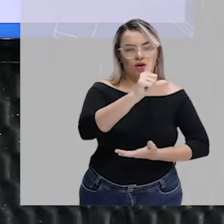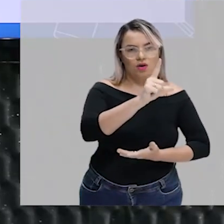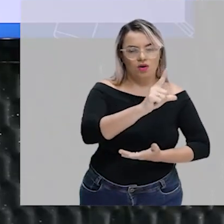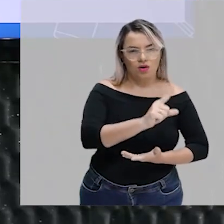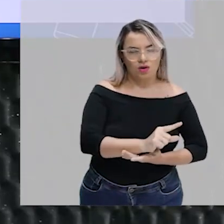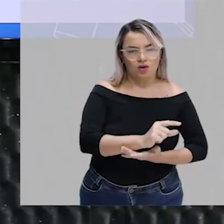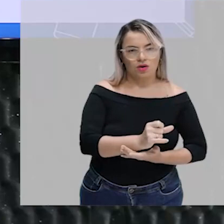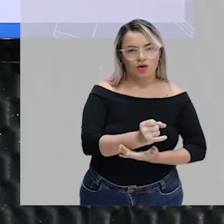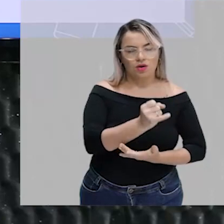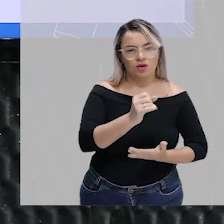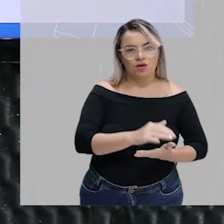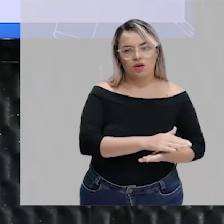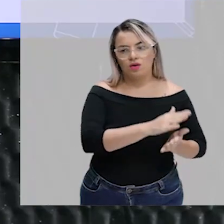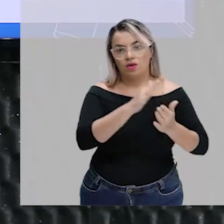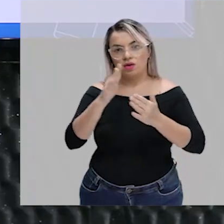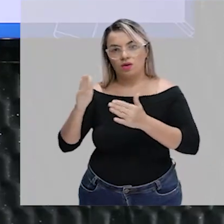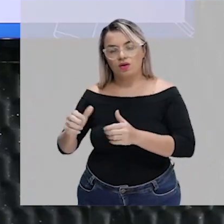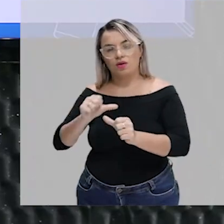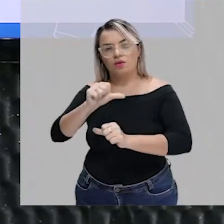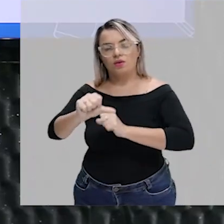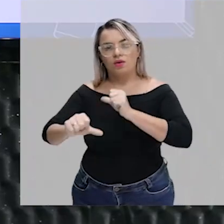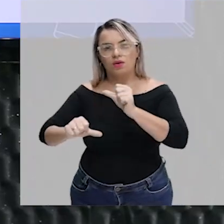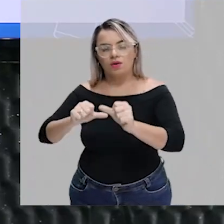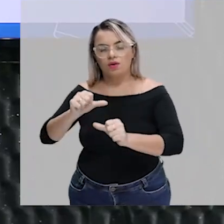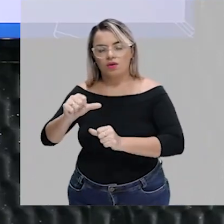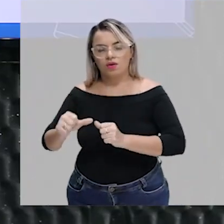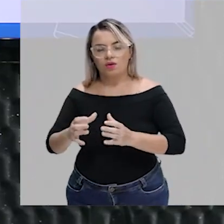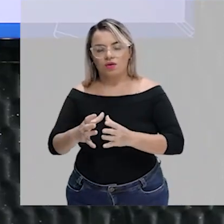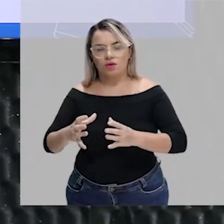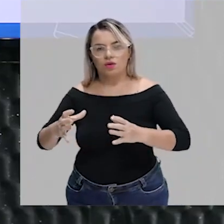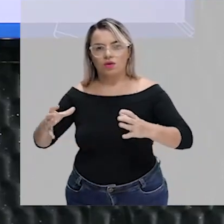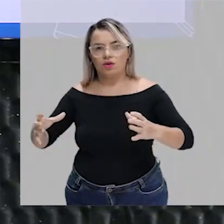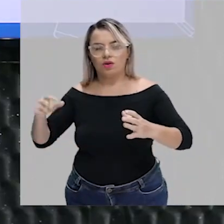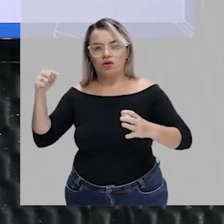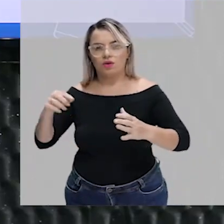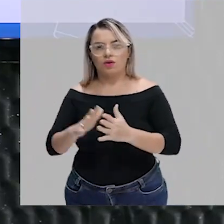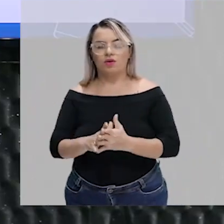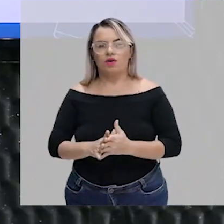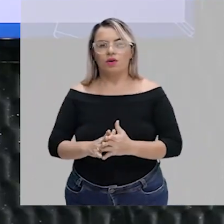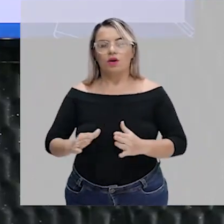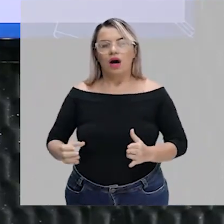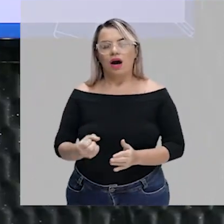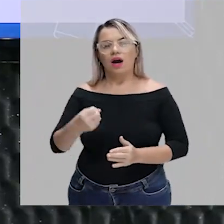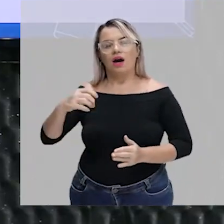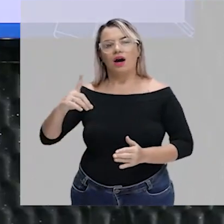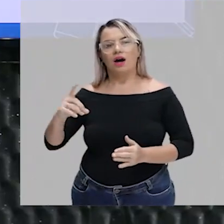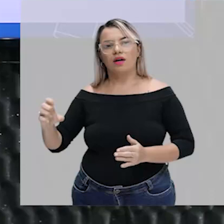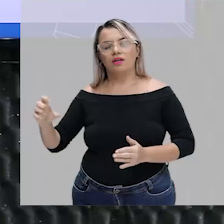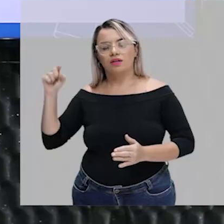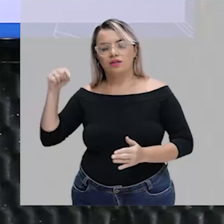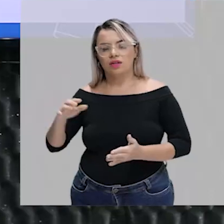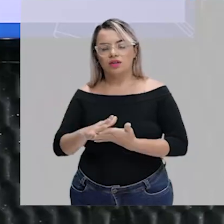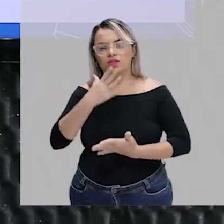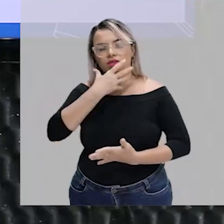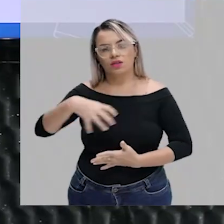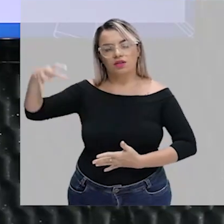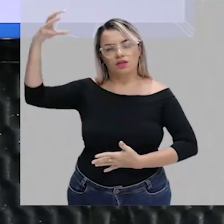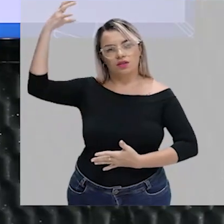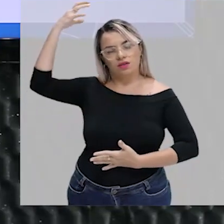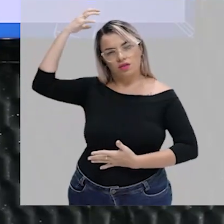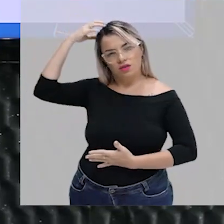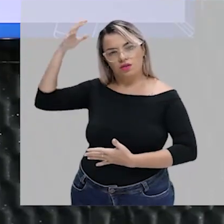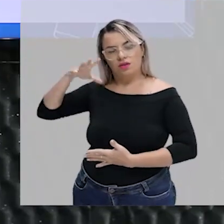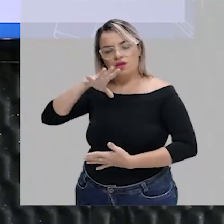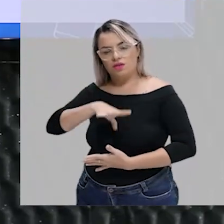maior, em termos de país, porque ele foi elevado à categoria de sede da monarquia lusitana e a capital do